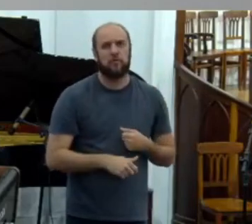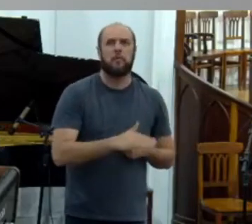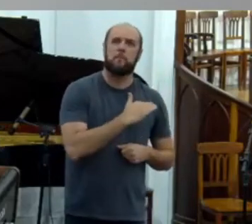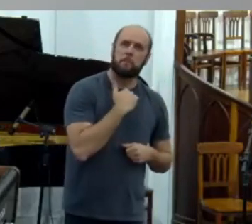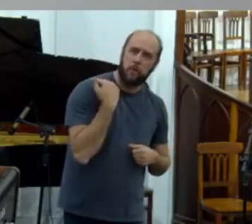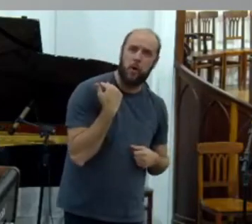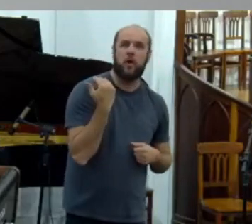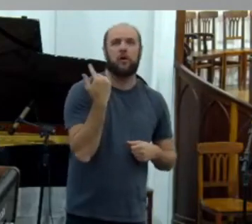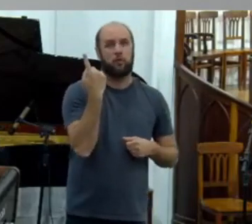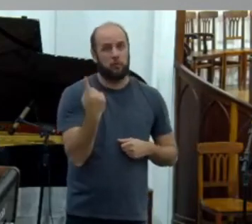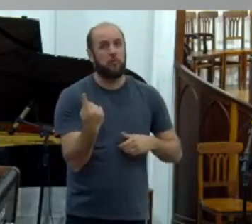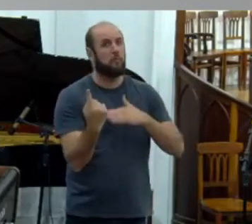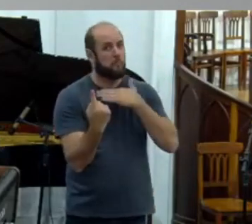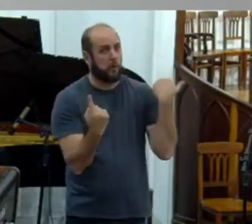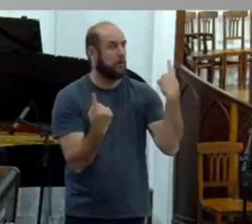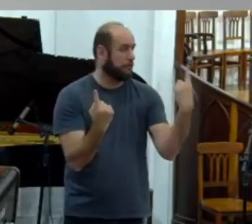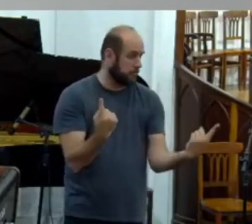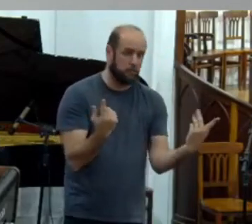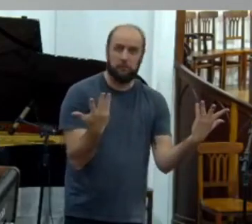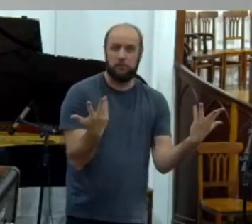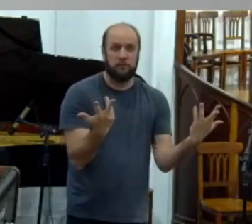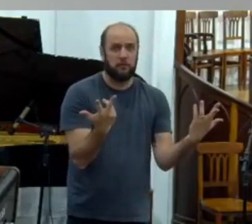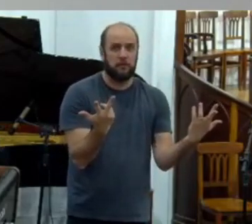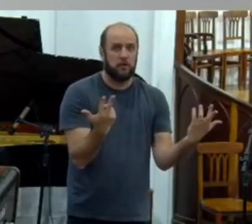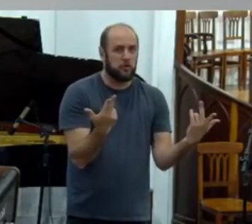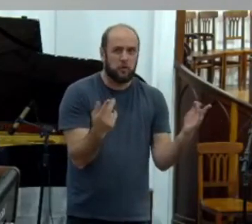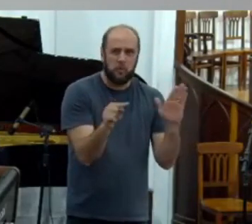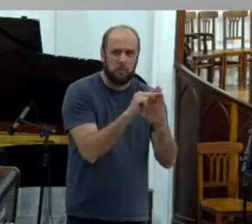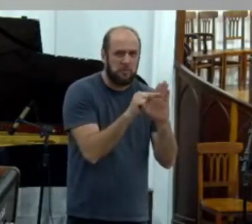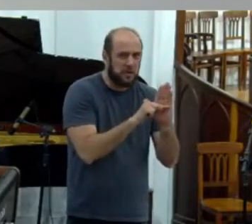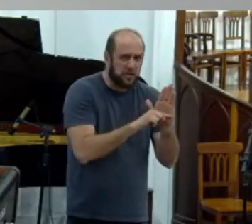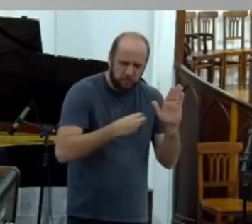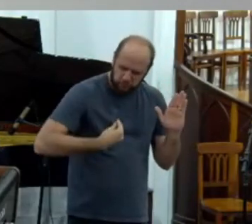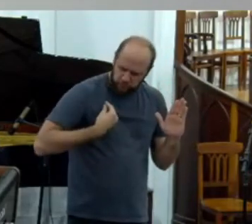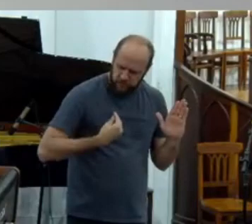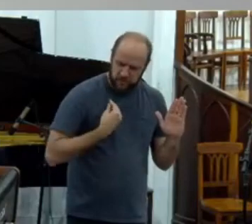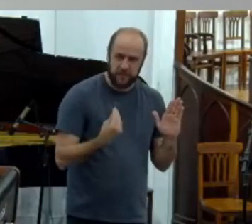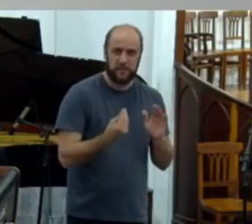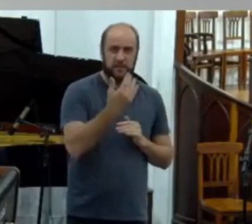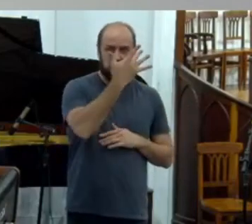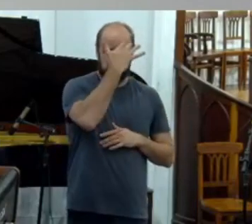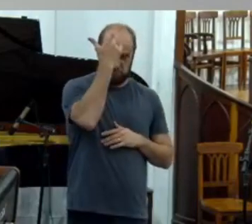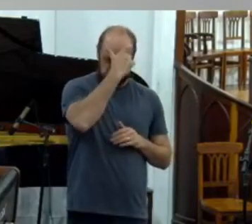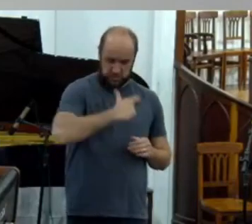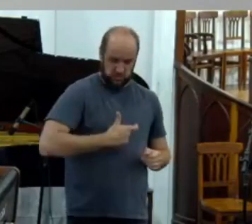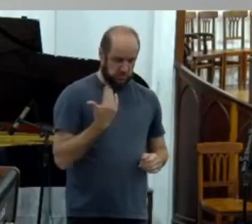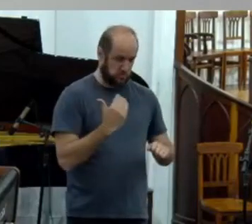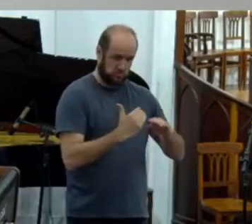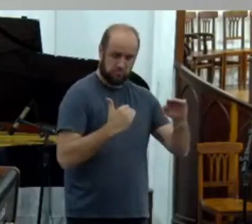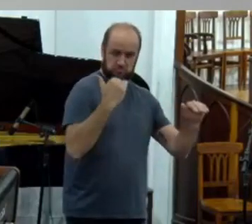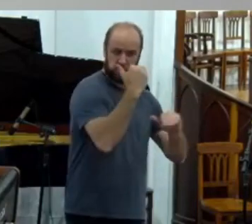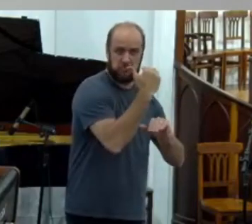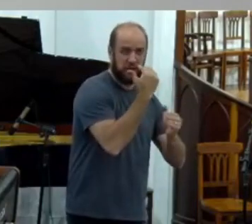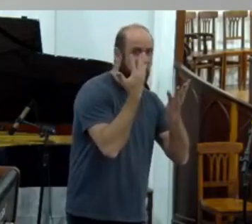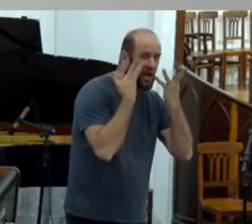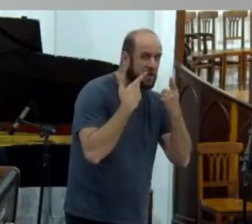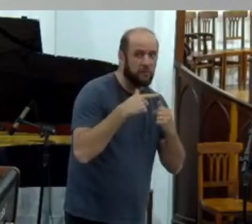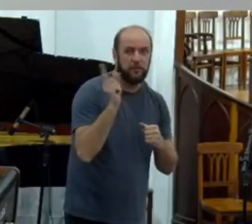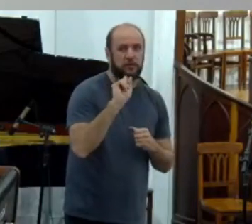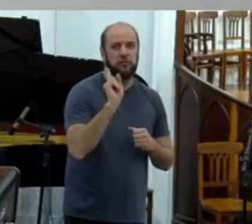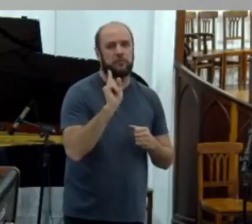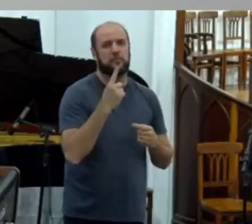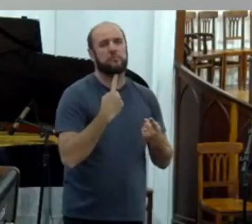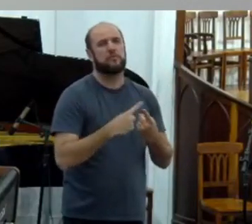um, assim morre o outro. Todos têm o mesmo fôlego de vida, e o ser humano não tem nenhuma vantagem sobre os animais. Porque tudo